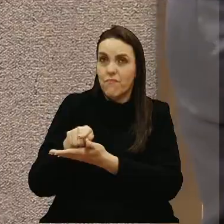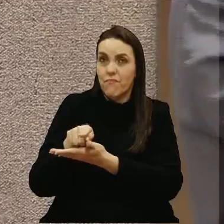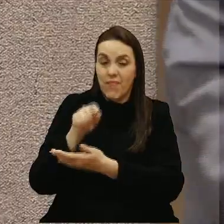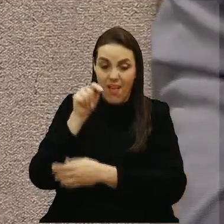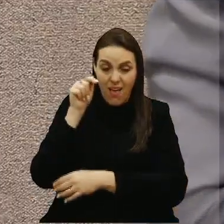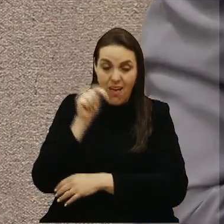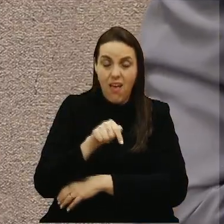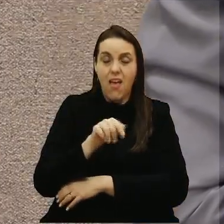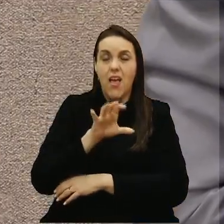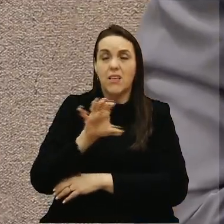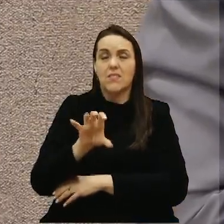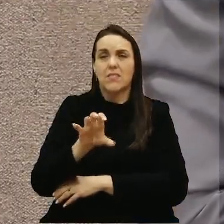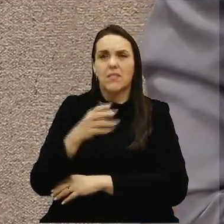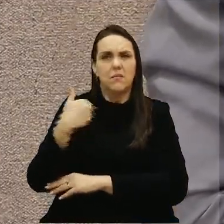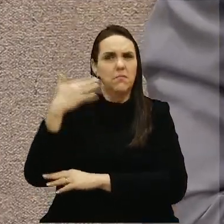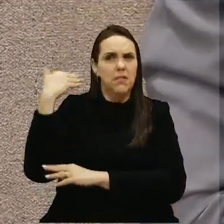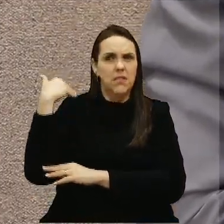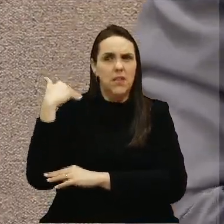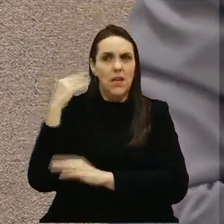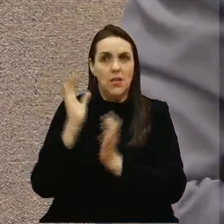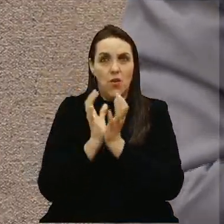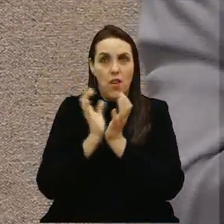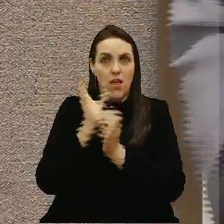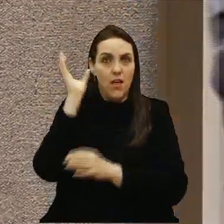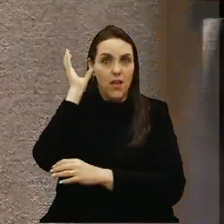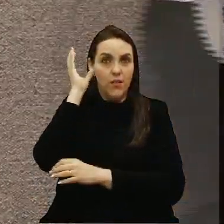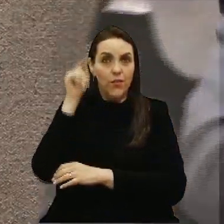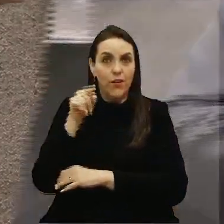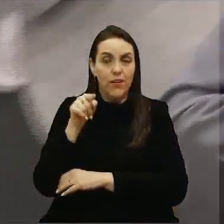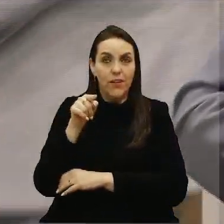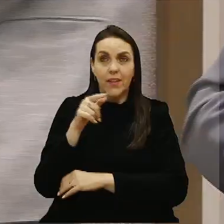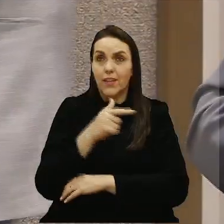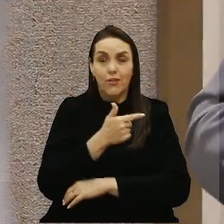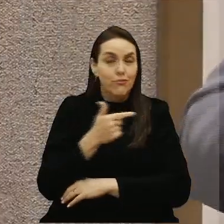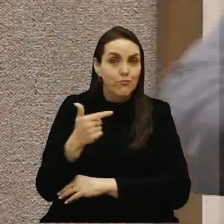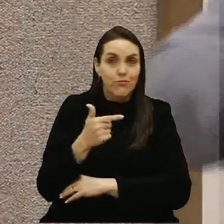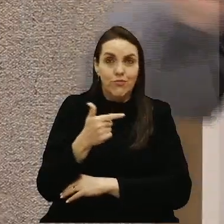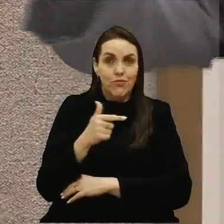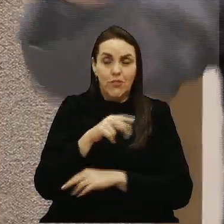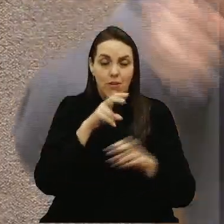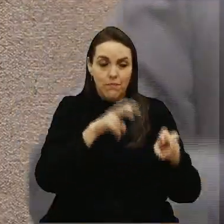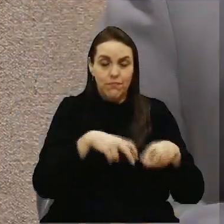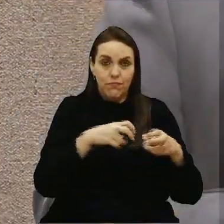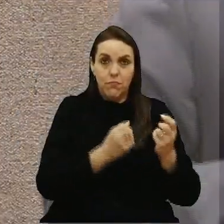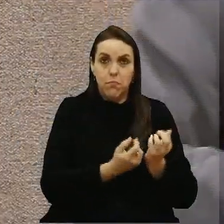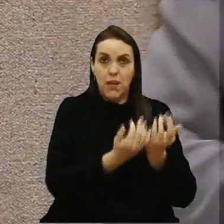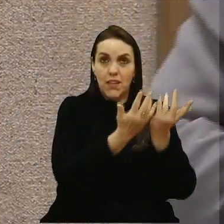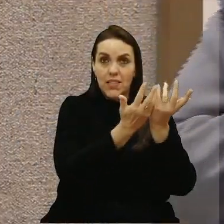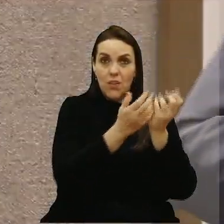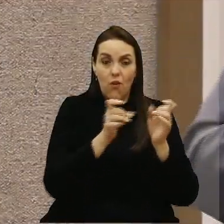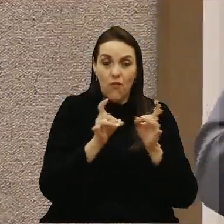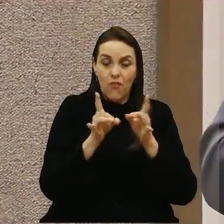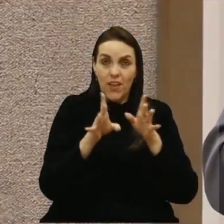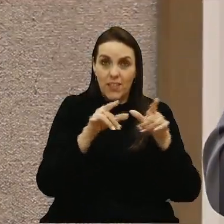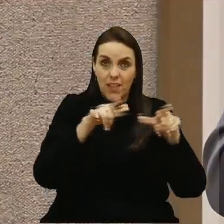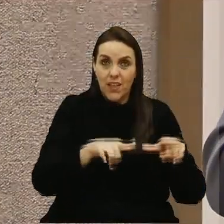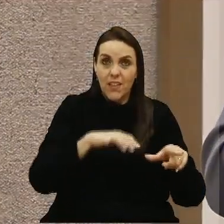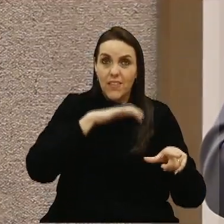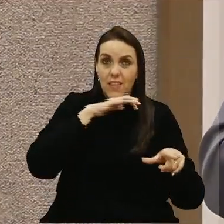era assim, nobre colega Cadori. Quando não dava a safra, nós tínhamos que vender um pedaço de terra para pagar o banco.